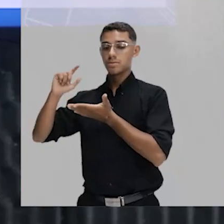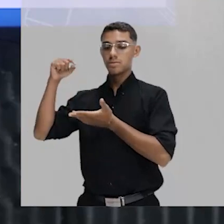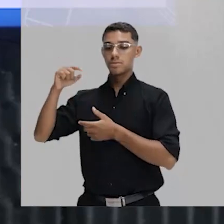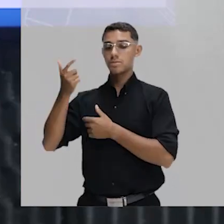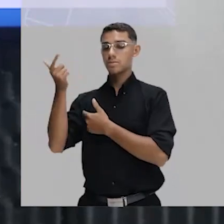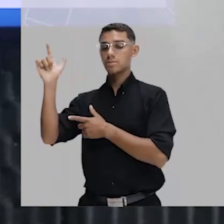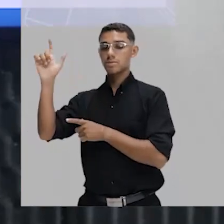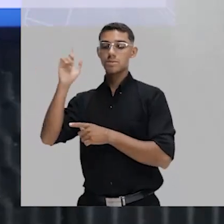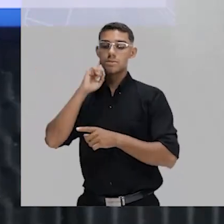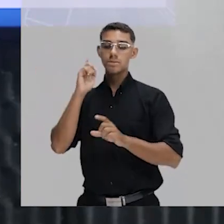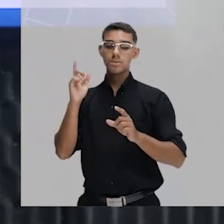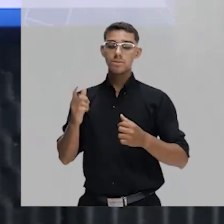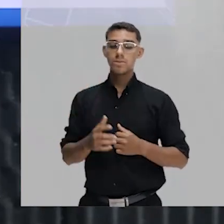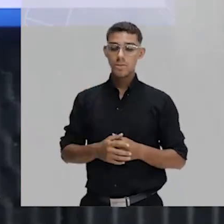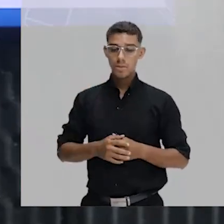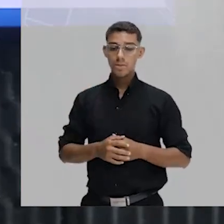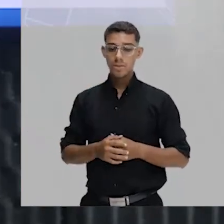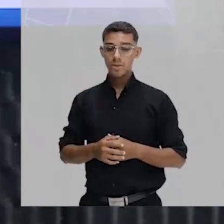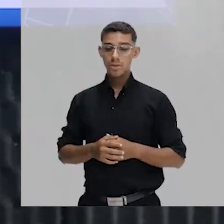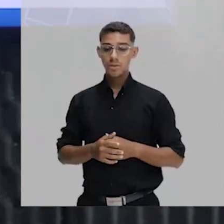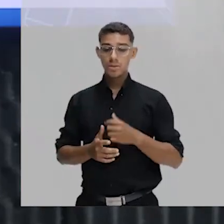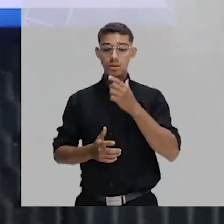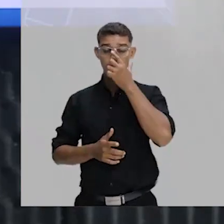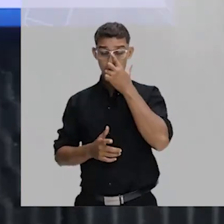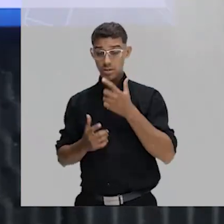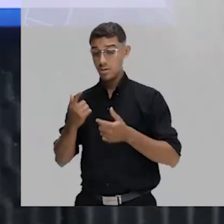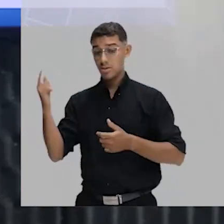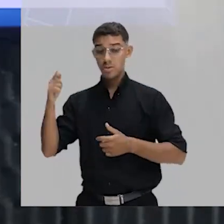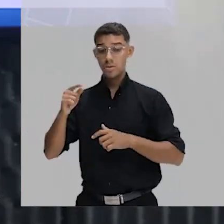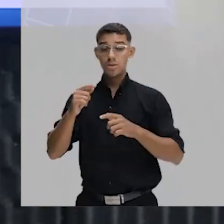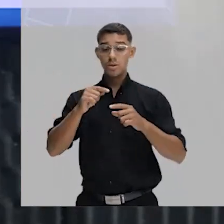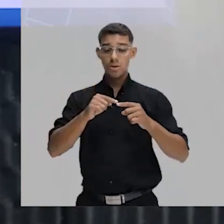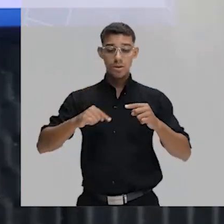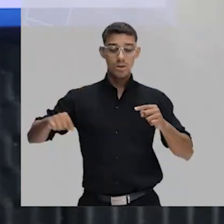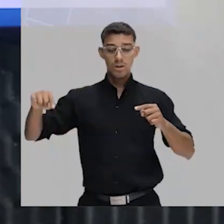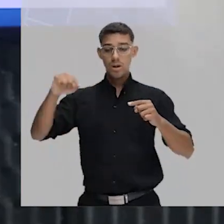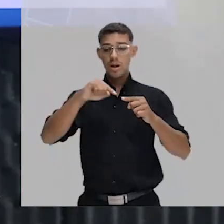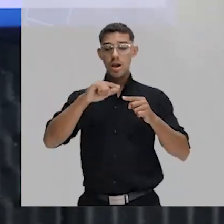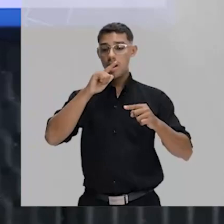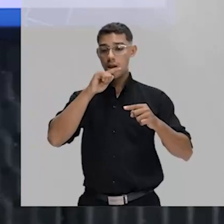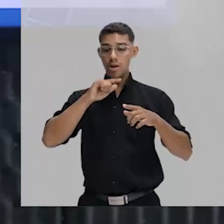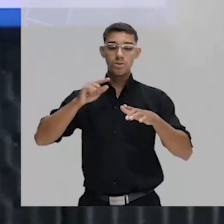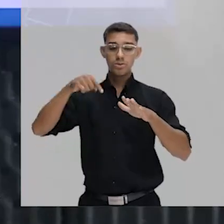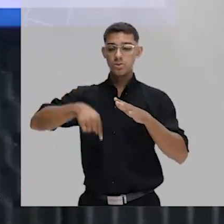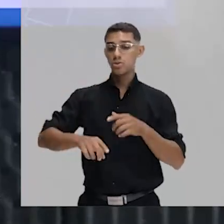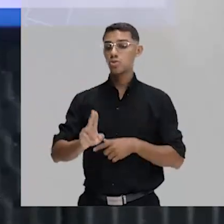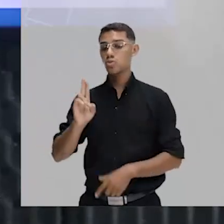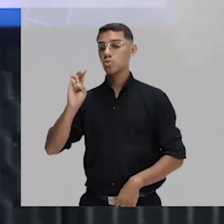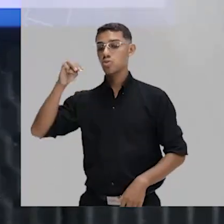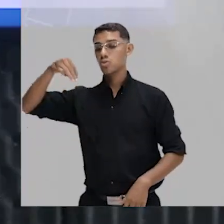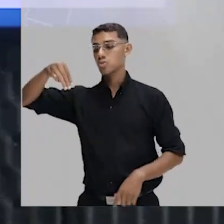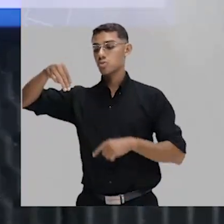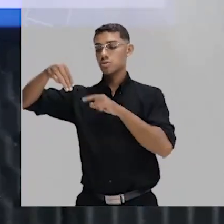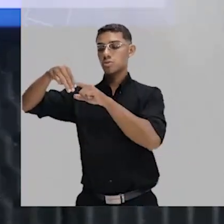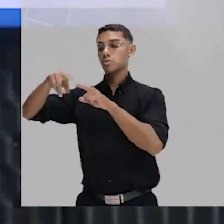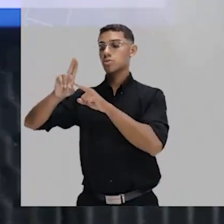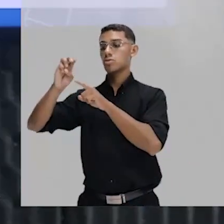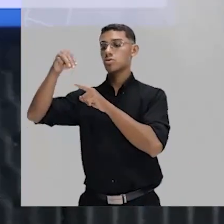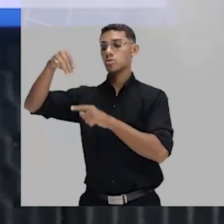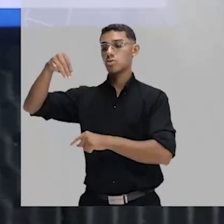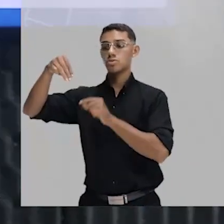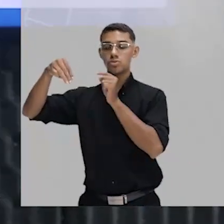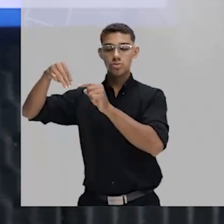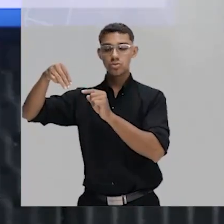artigo, ó. Ele diz assim, ó, no fundo do lago de um reservatório. Ele não especifica qual é o reservatório, né? Ele diz é